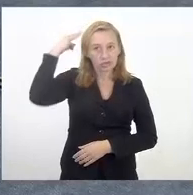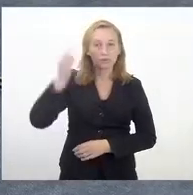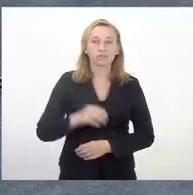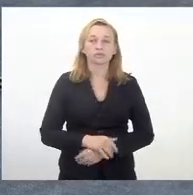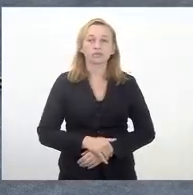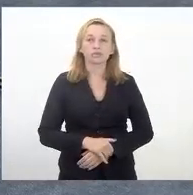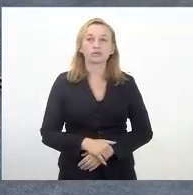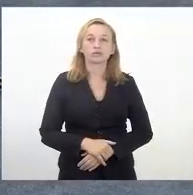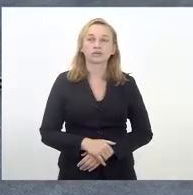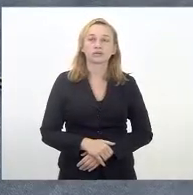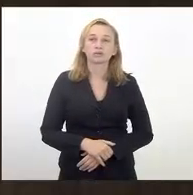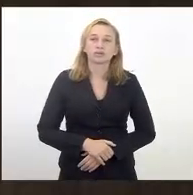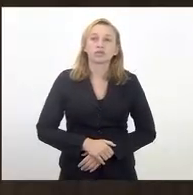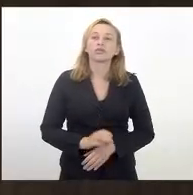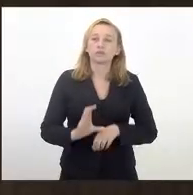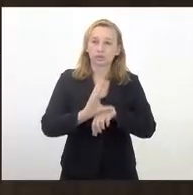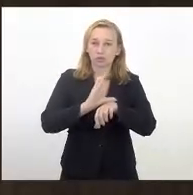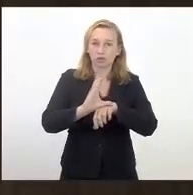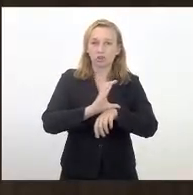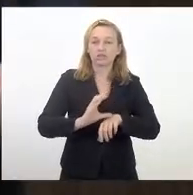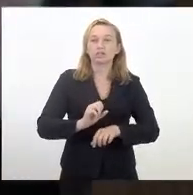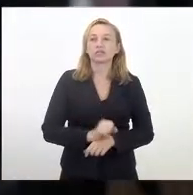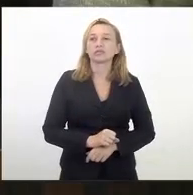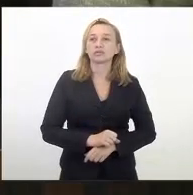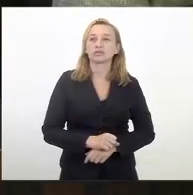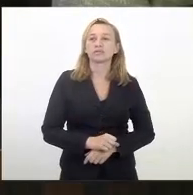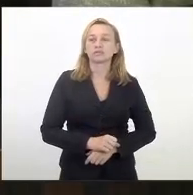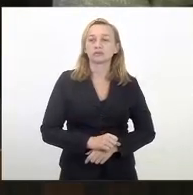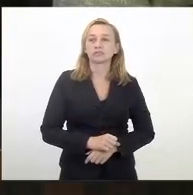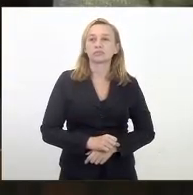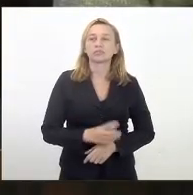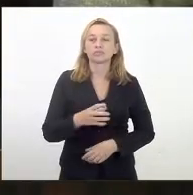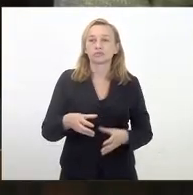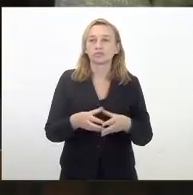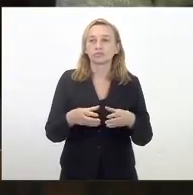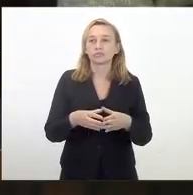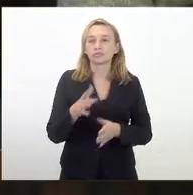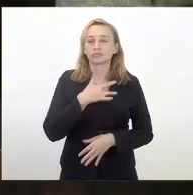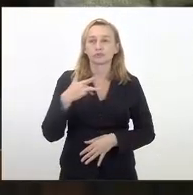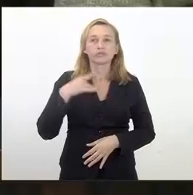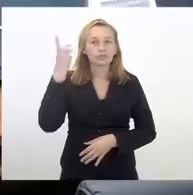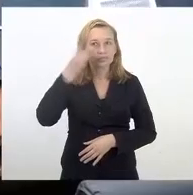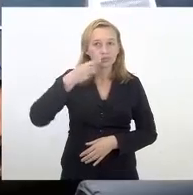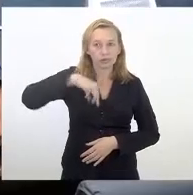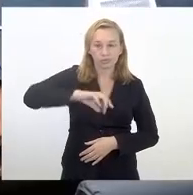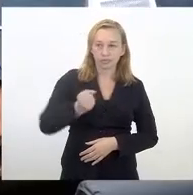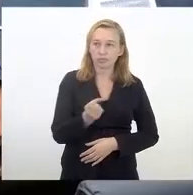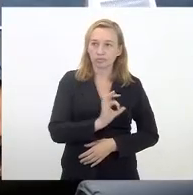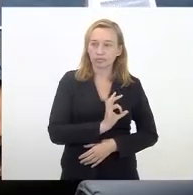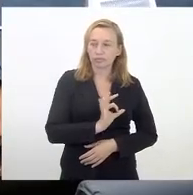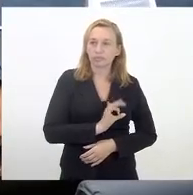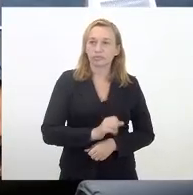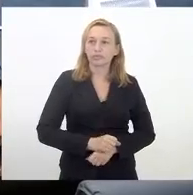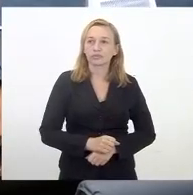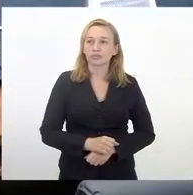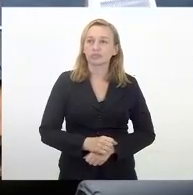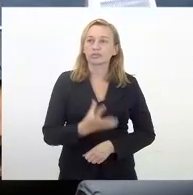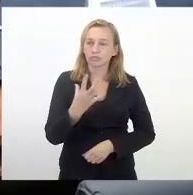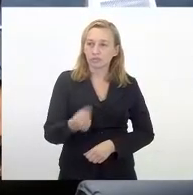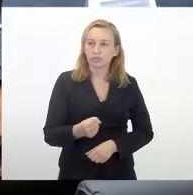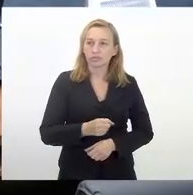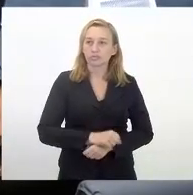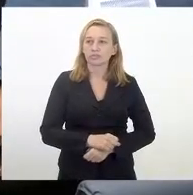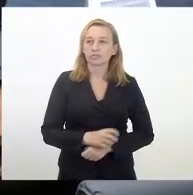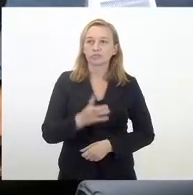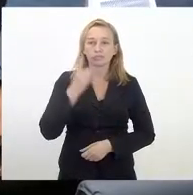sua Presidente aparecer pela consonalidade pela comissão de saúde deputada Martha Rocha o parecer